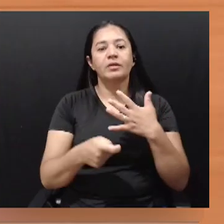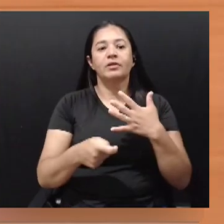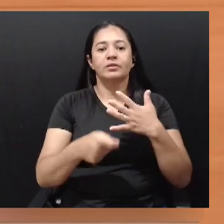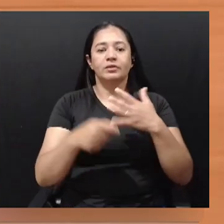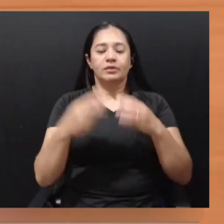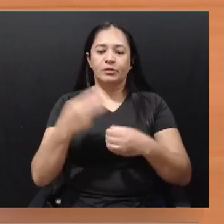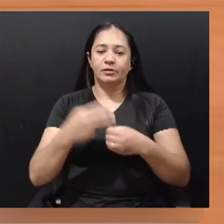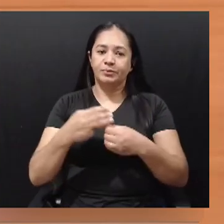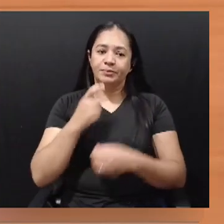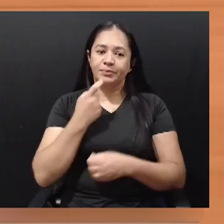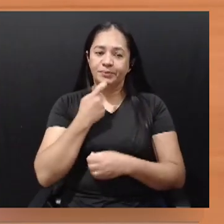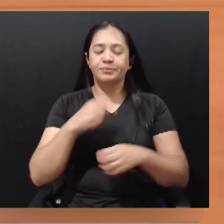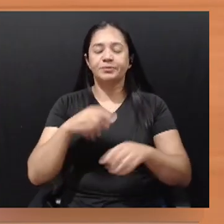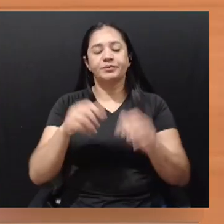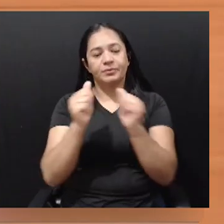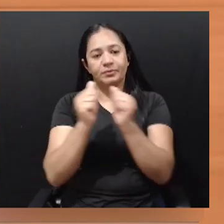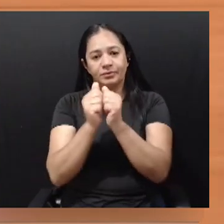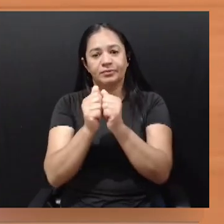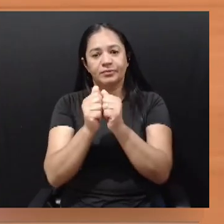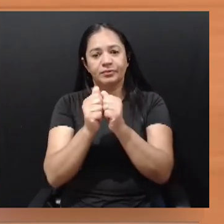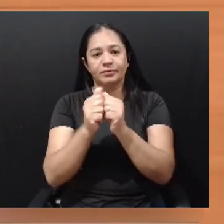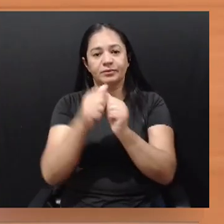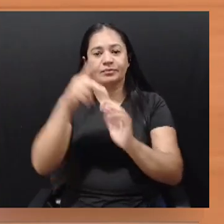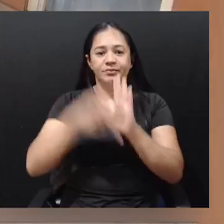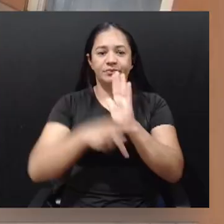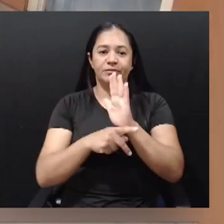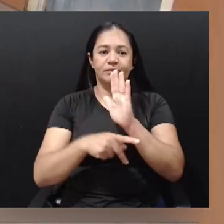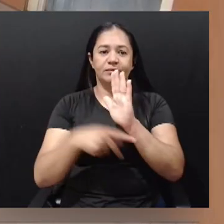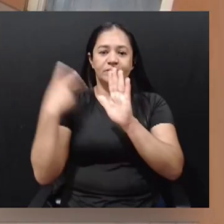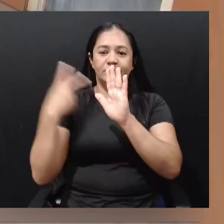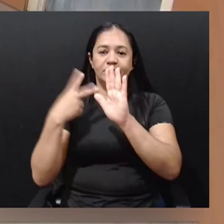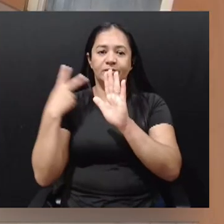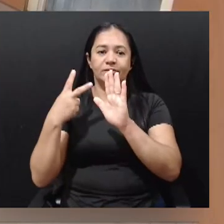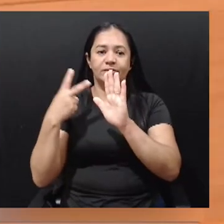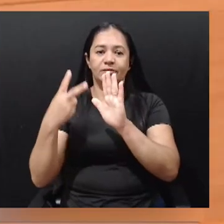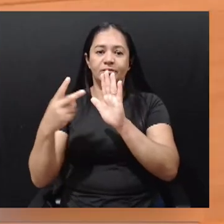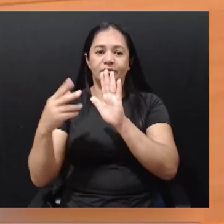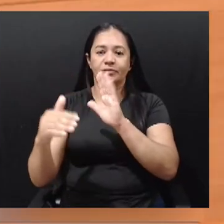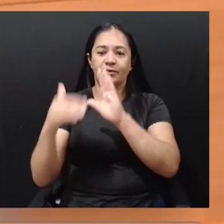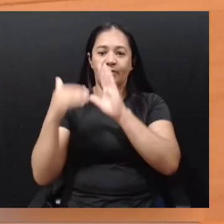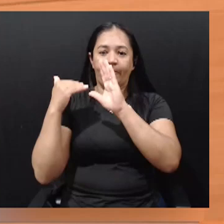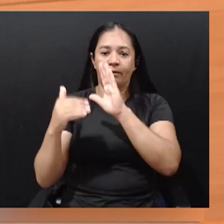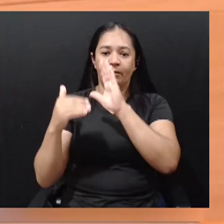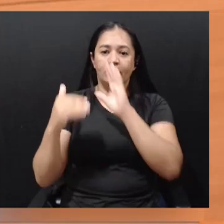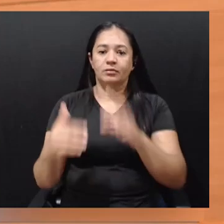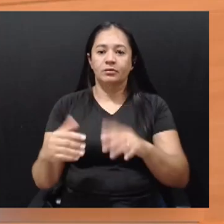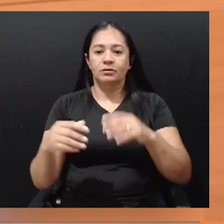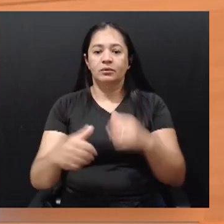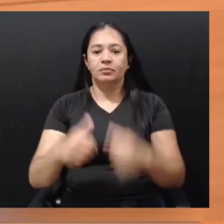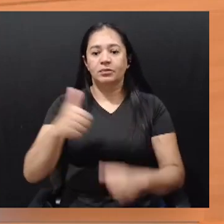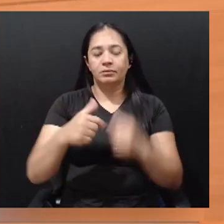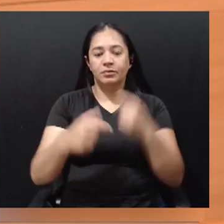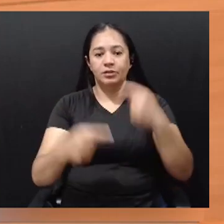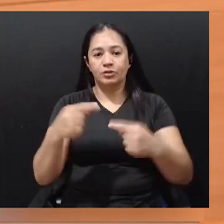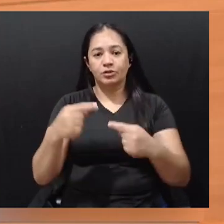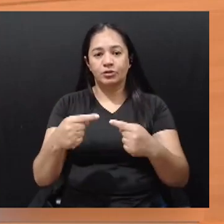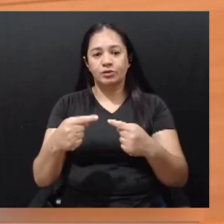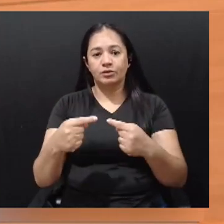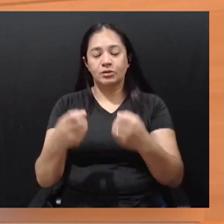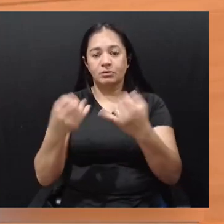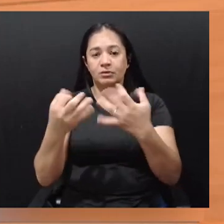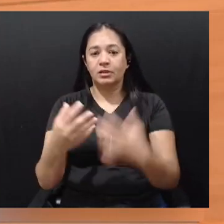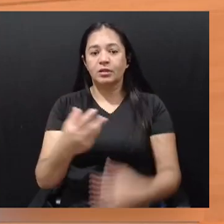através dos projetos que os vereadores aqui nos encaminharam. A primeira discussão e votação do parecer sugerido pelo senhor Gustavo